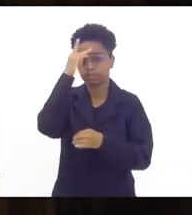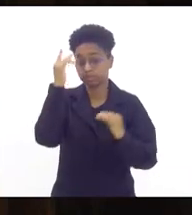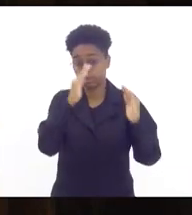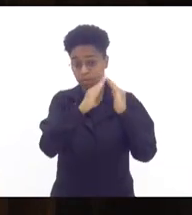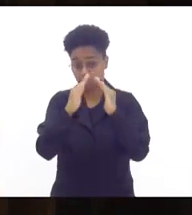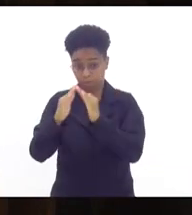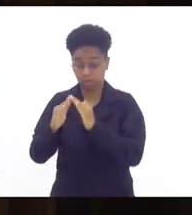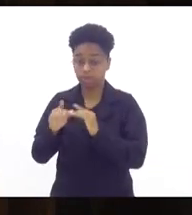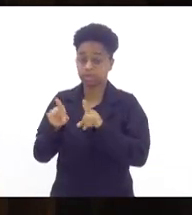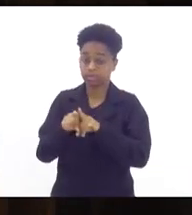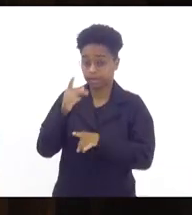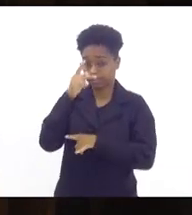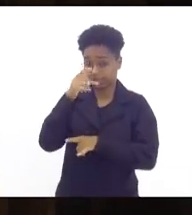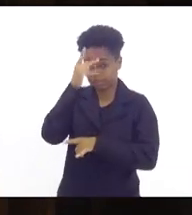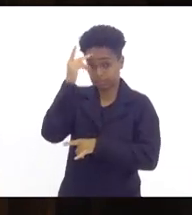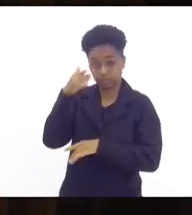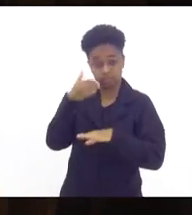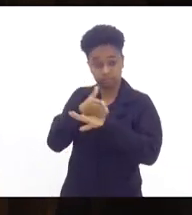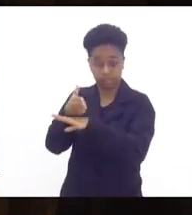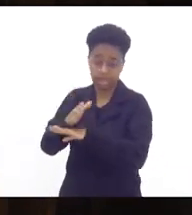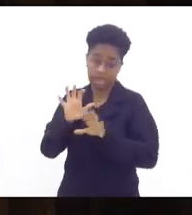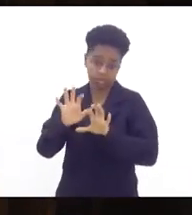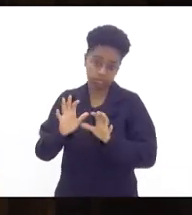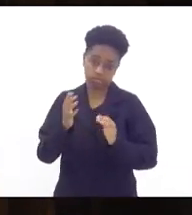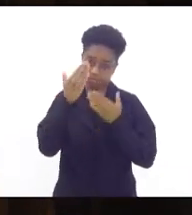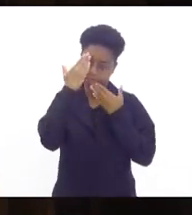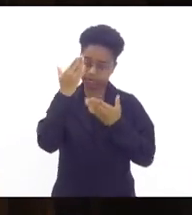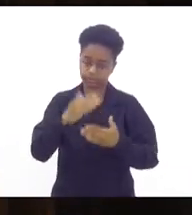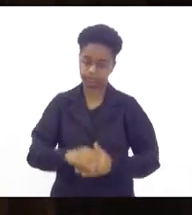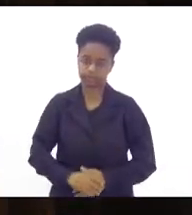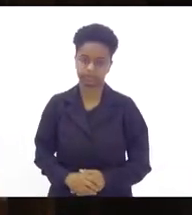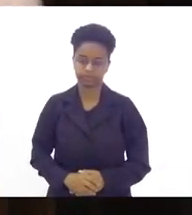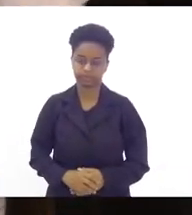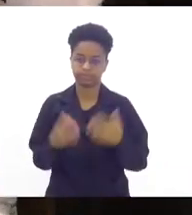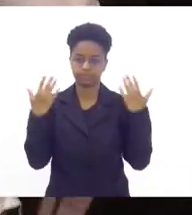é quem frequenta enfim era isso obrigado